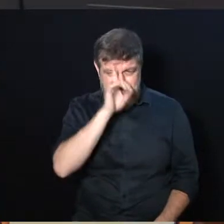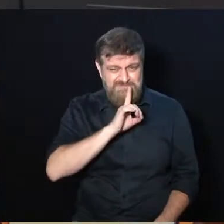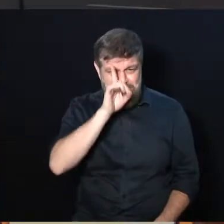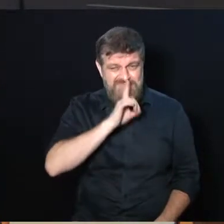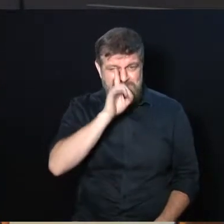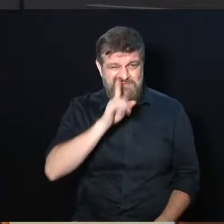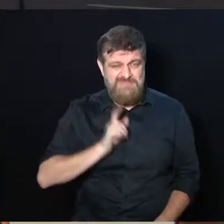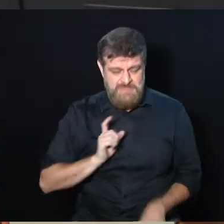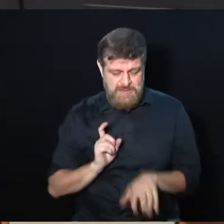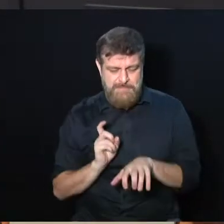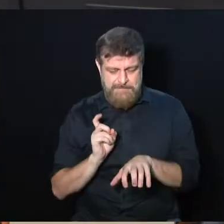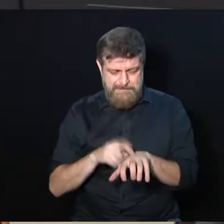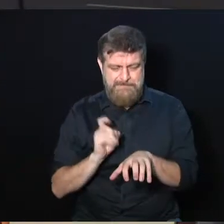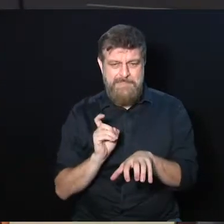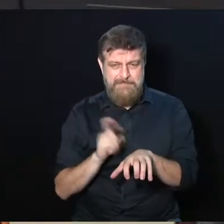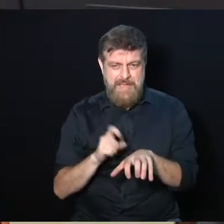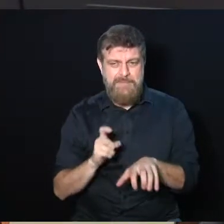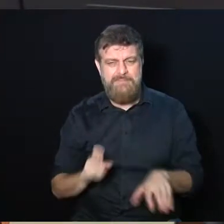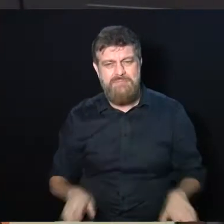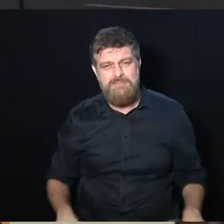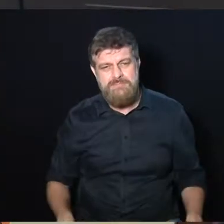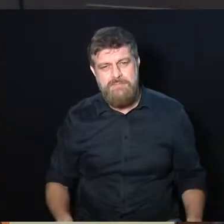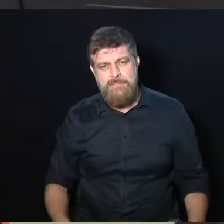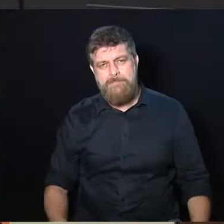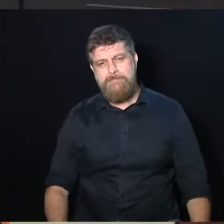gente, que é o escorpião amarelo.